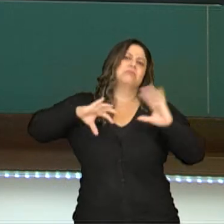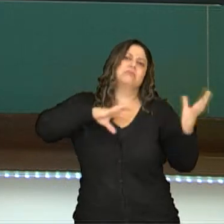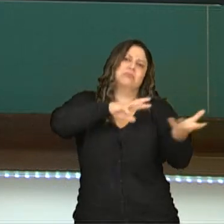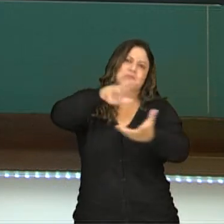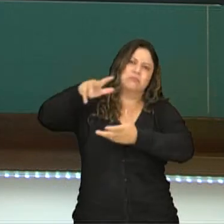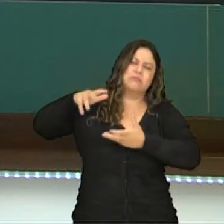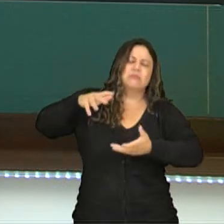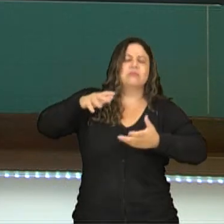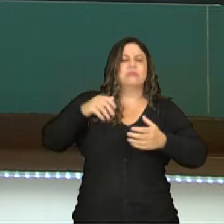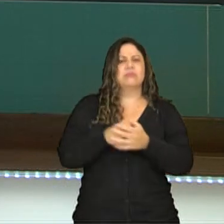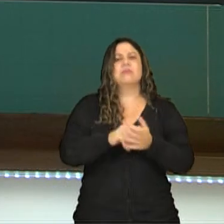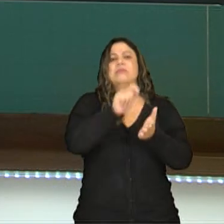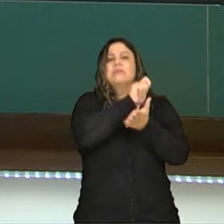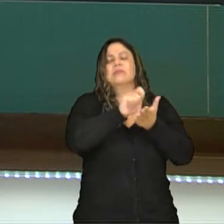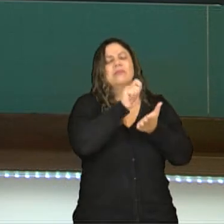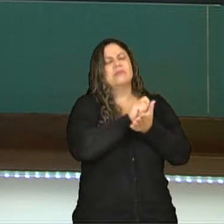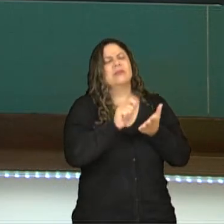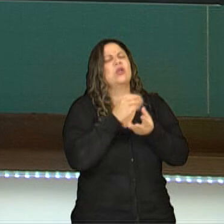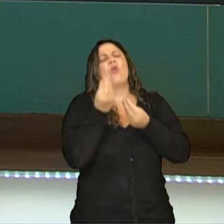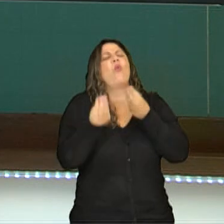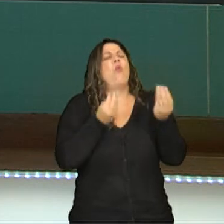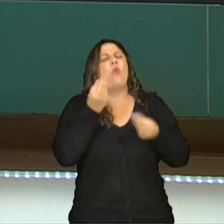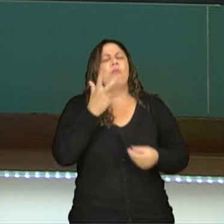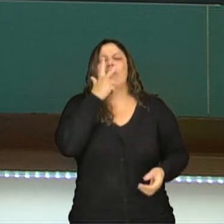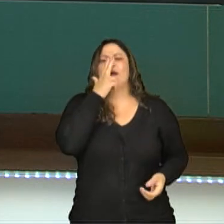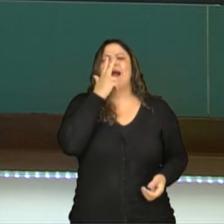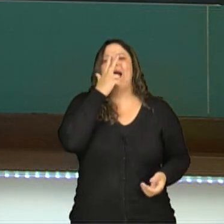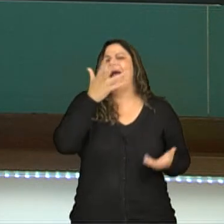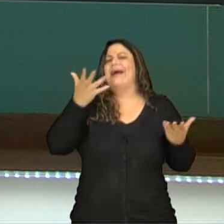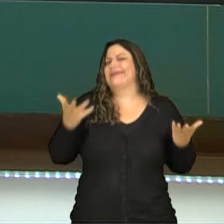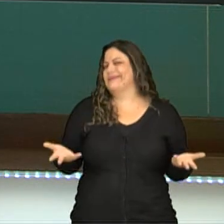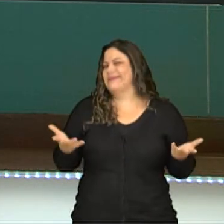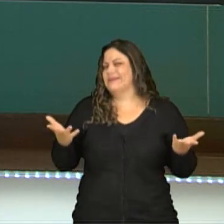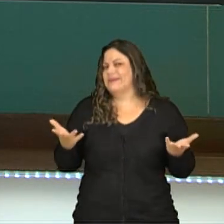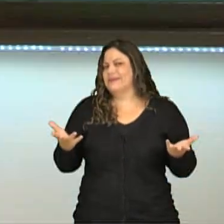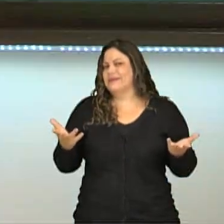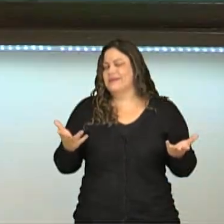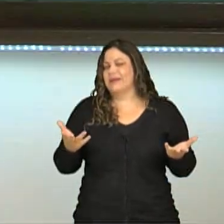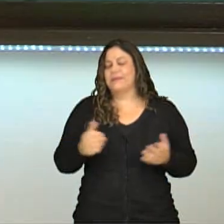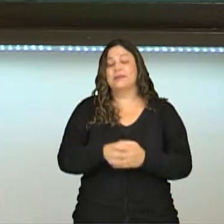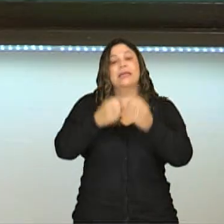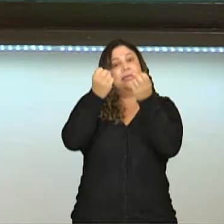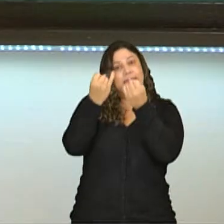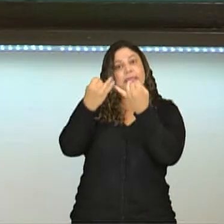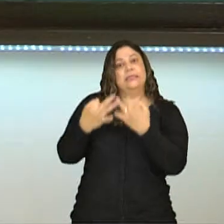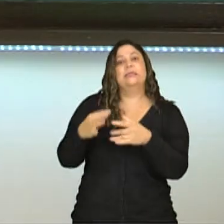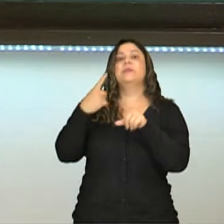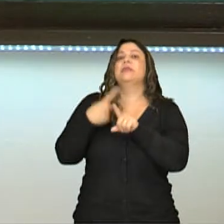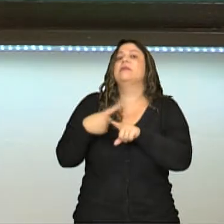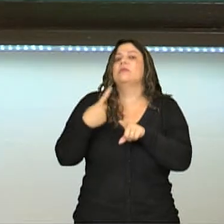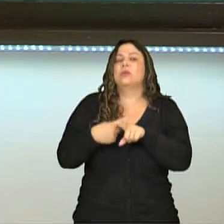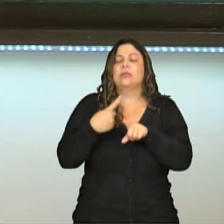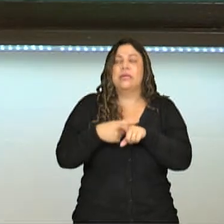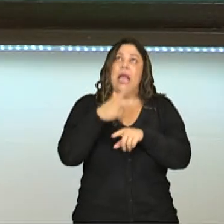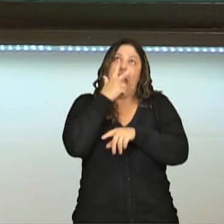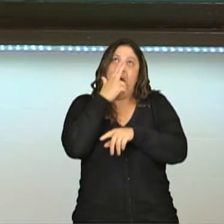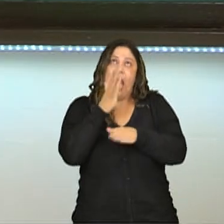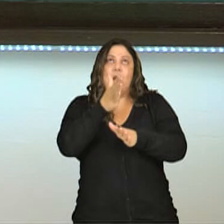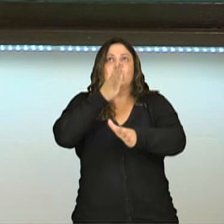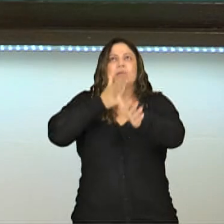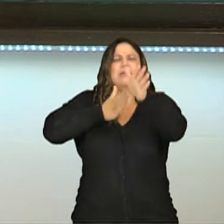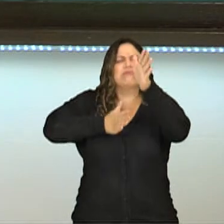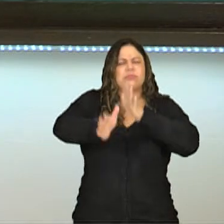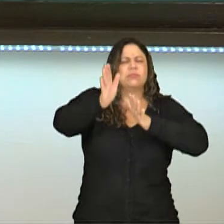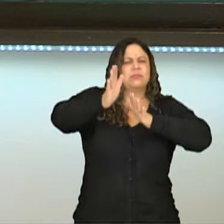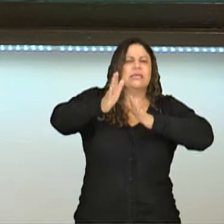vão escrever como que vocês acham que seja naquele local, tá? E justificar o porquê. Como a professora falou do Japão, eu acho que o karatê. Por quê? Porque é uma